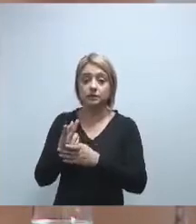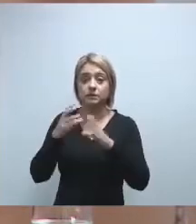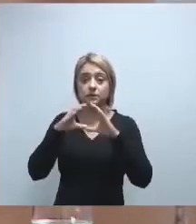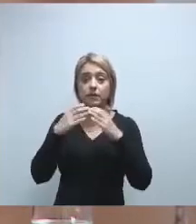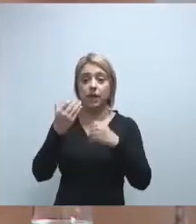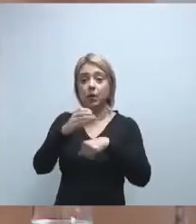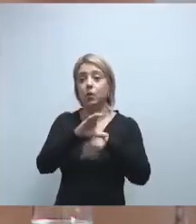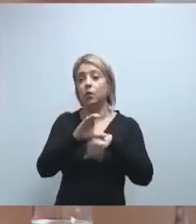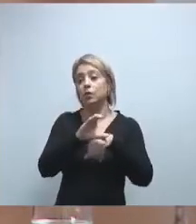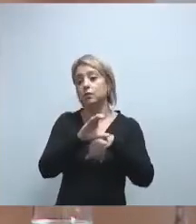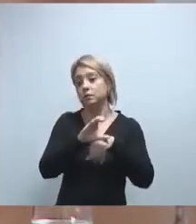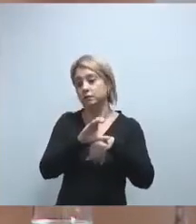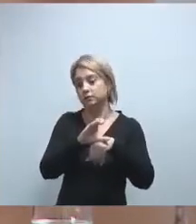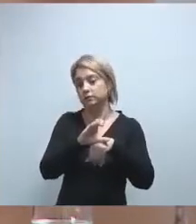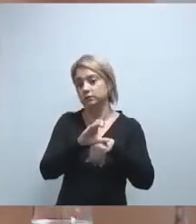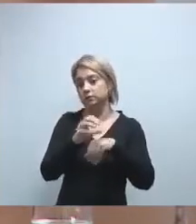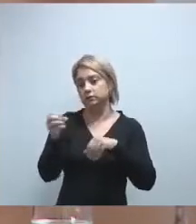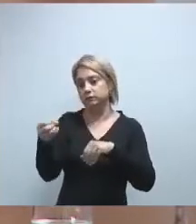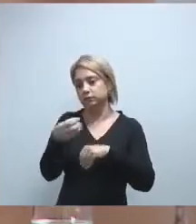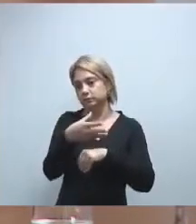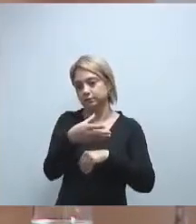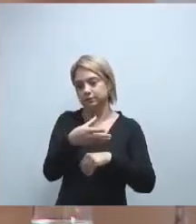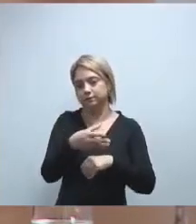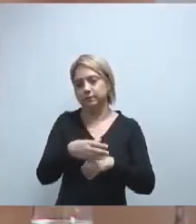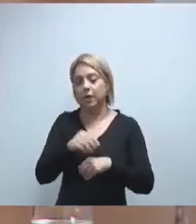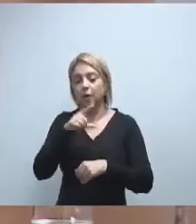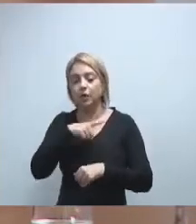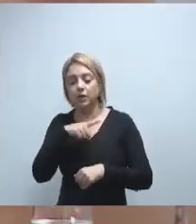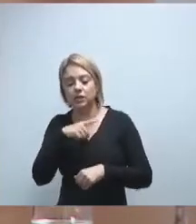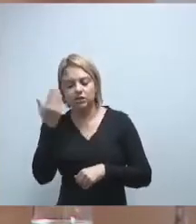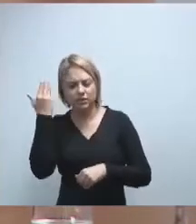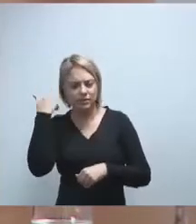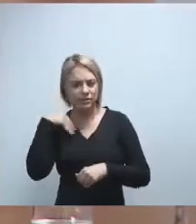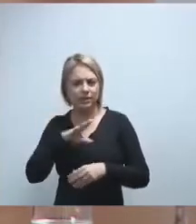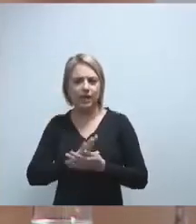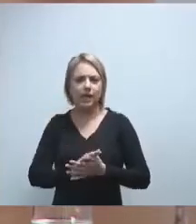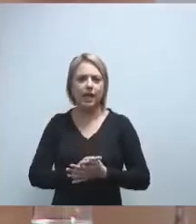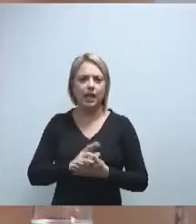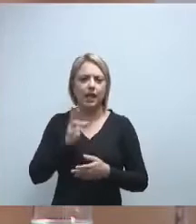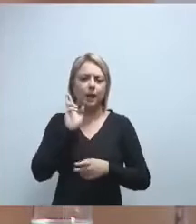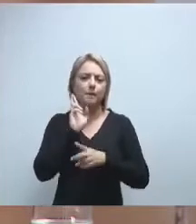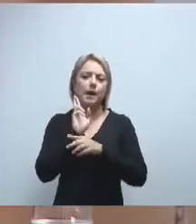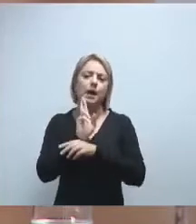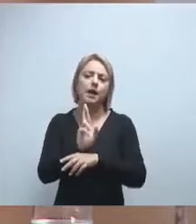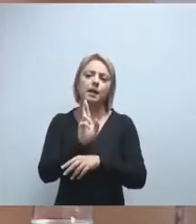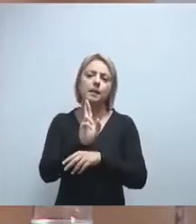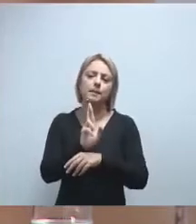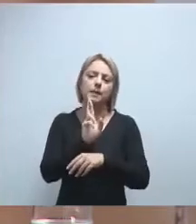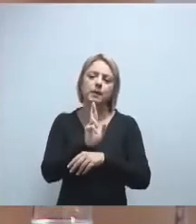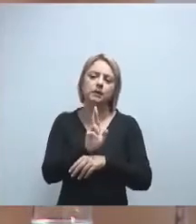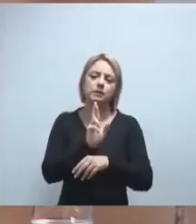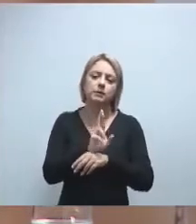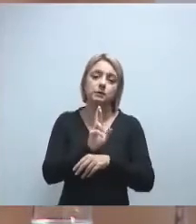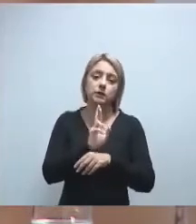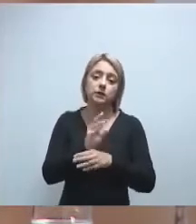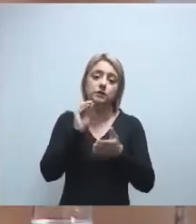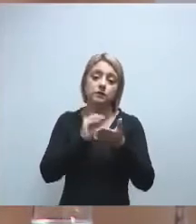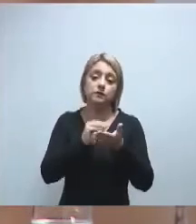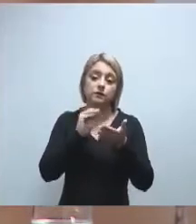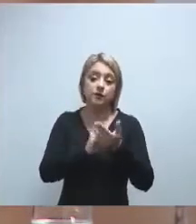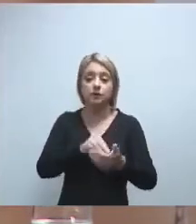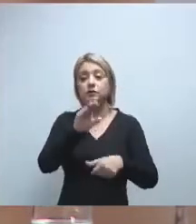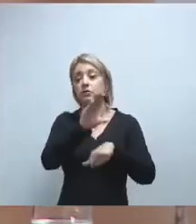constituinte da constituição ao o que existia era uma representação de inconstitucionalidade